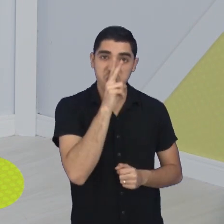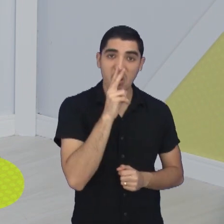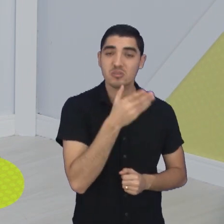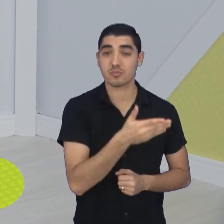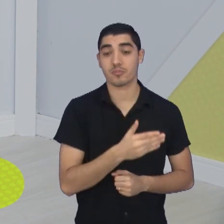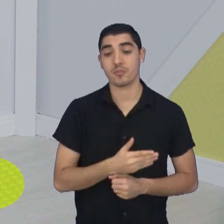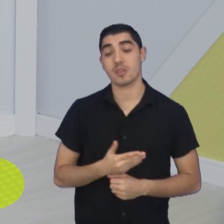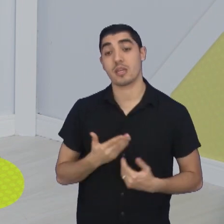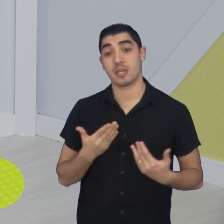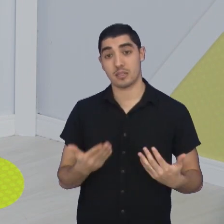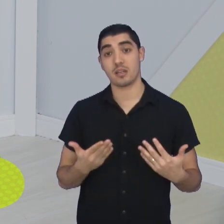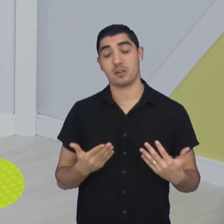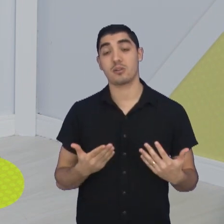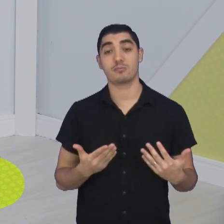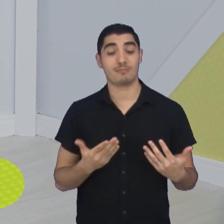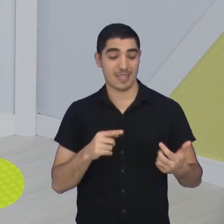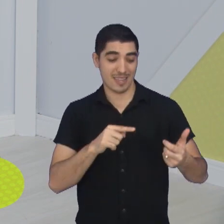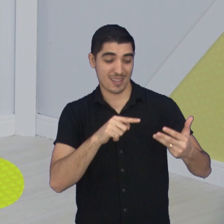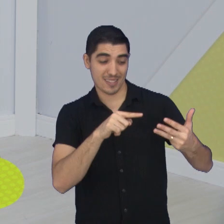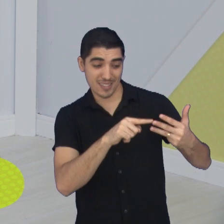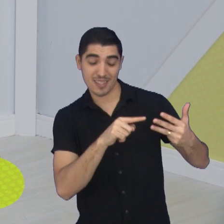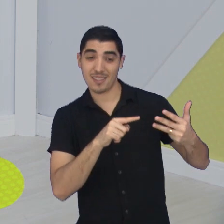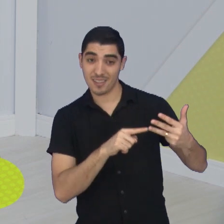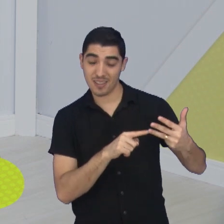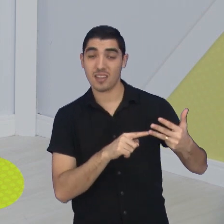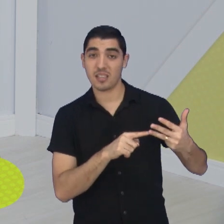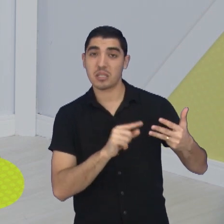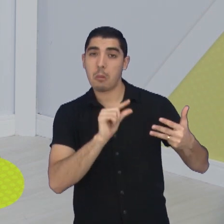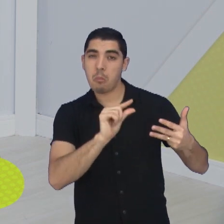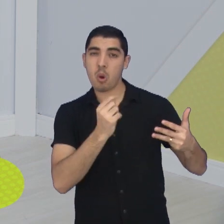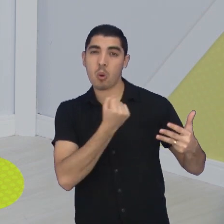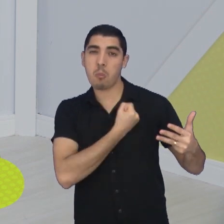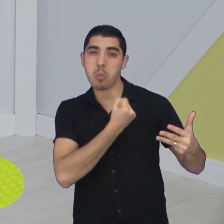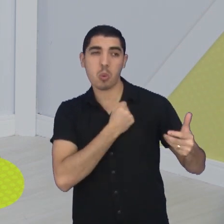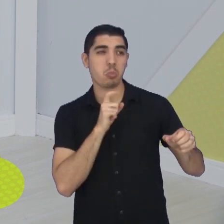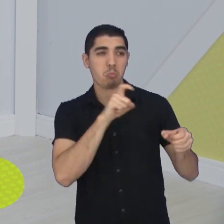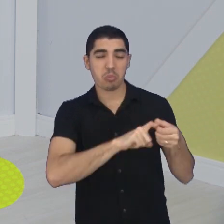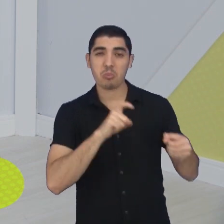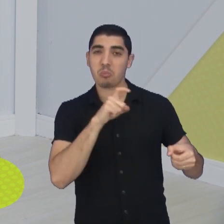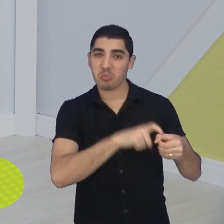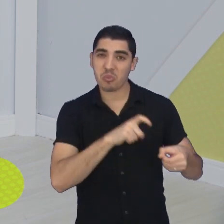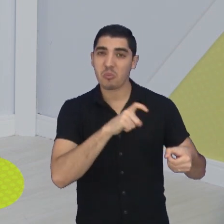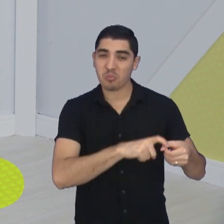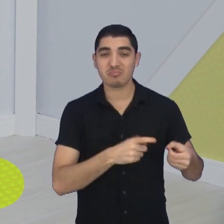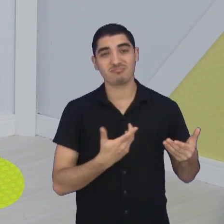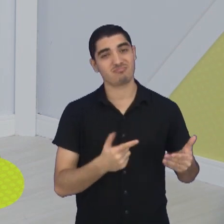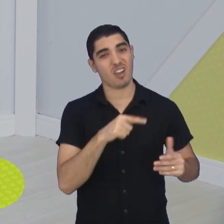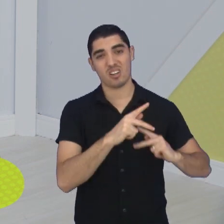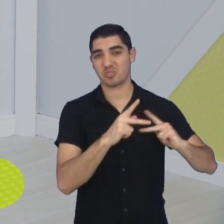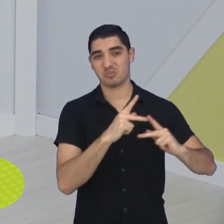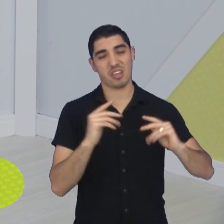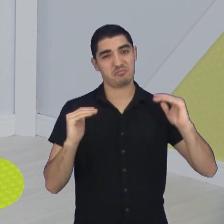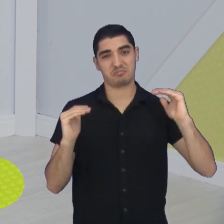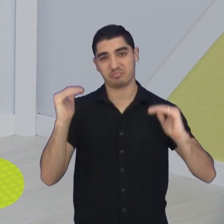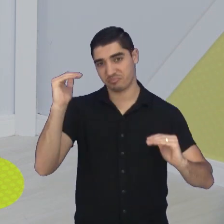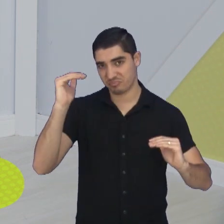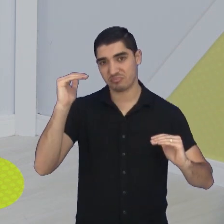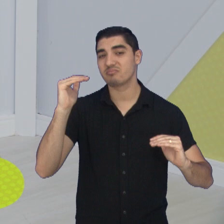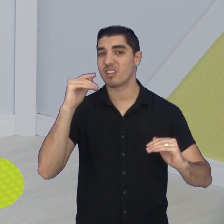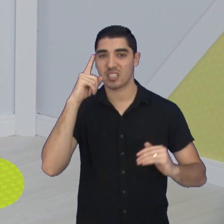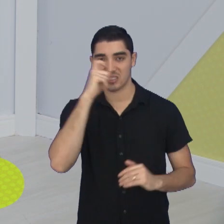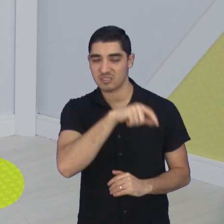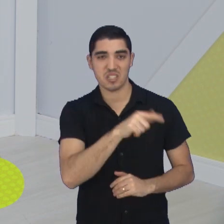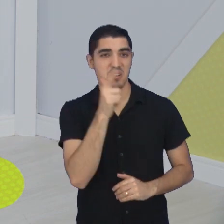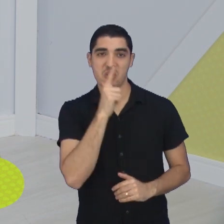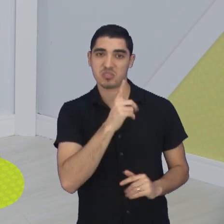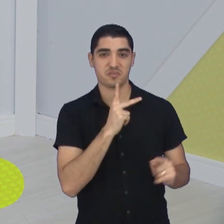Choro pontuando baixo e o Diego Figueiredo também com pontuação baixa realmente dificulta muito para a equipe